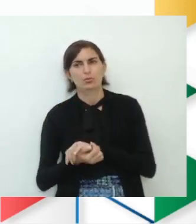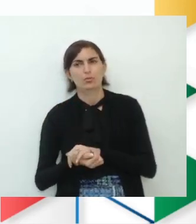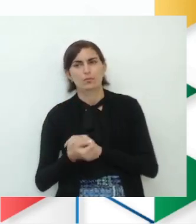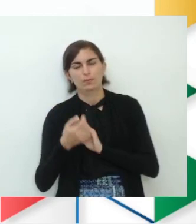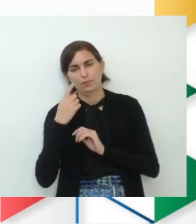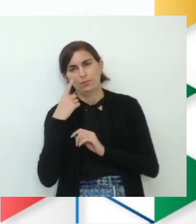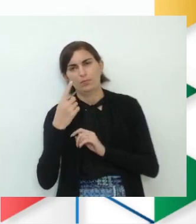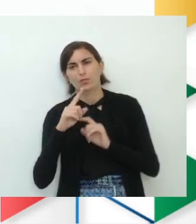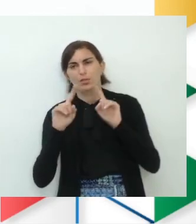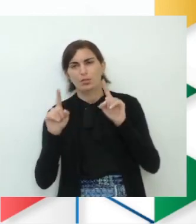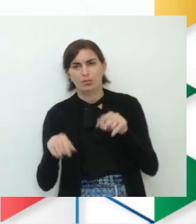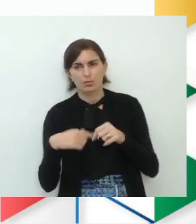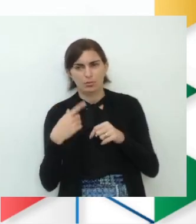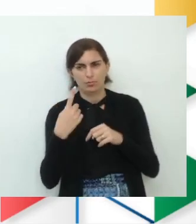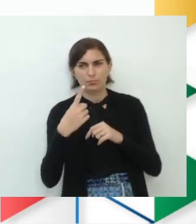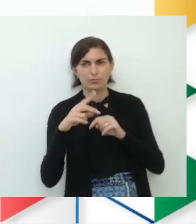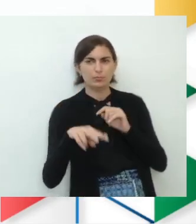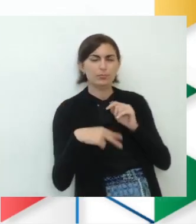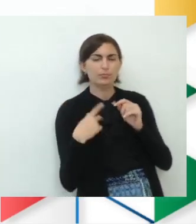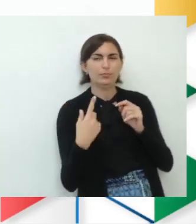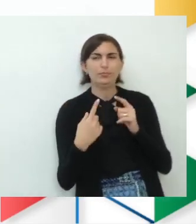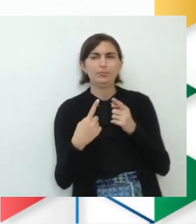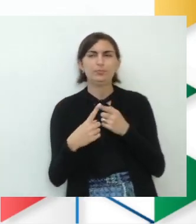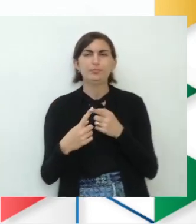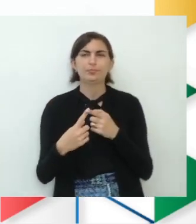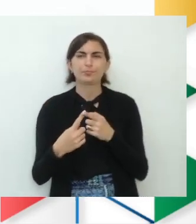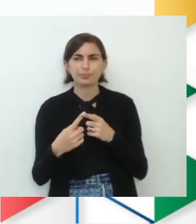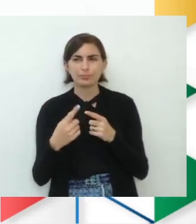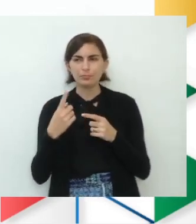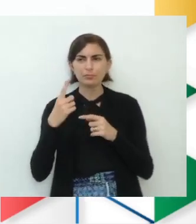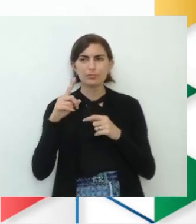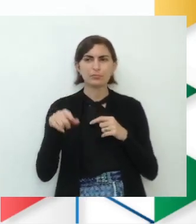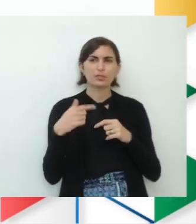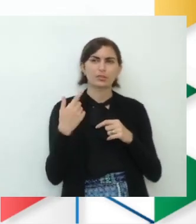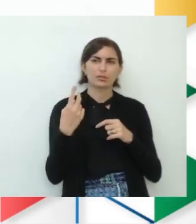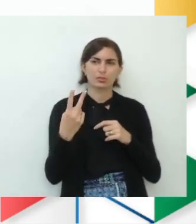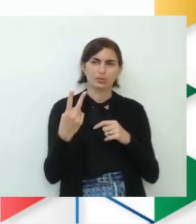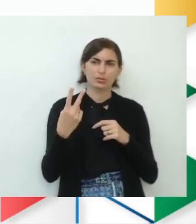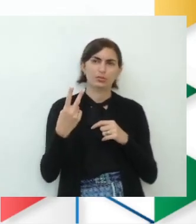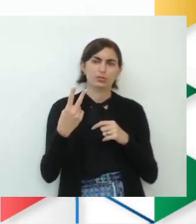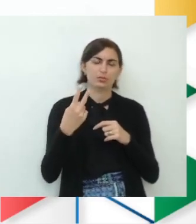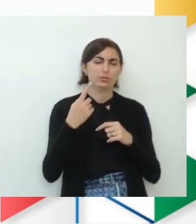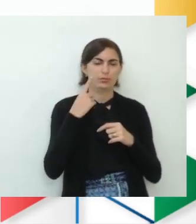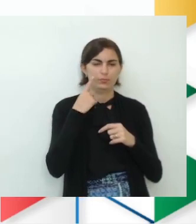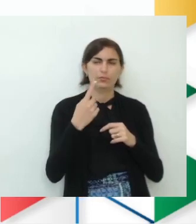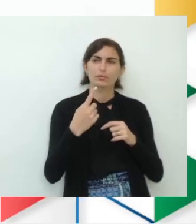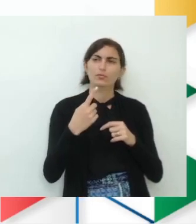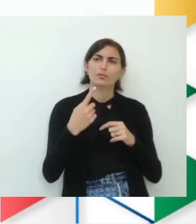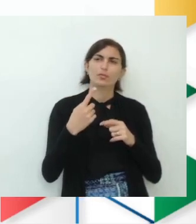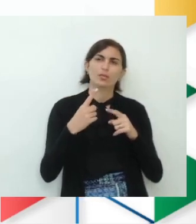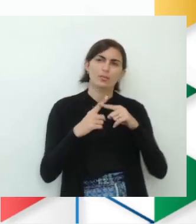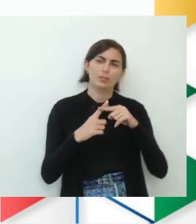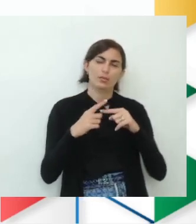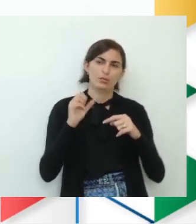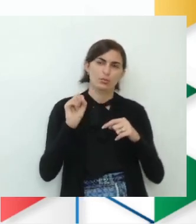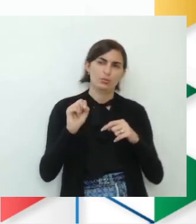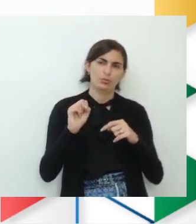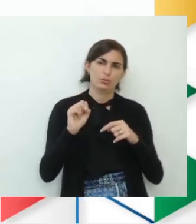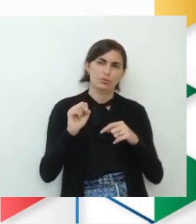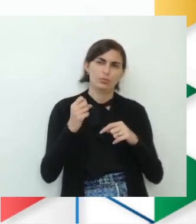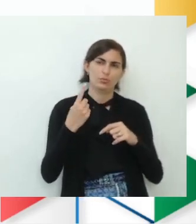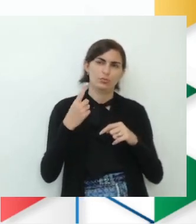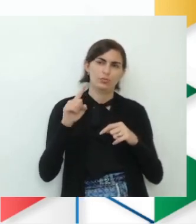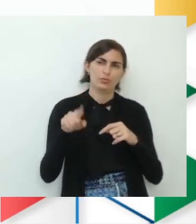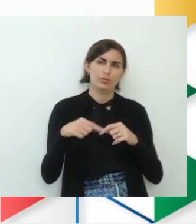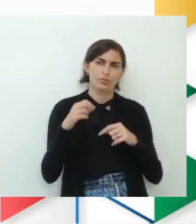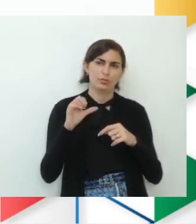Ó, repete tudo, 1,6 menos, entre parênteses, menos 2,8 mais colchetes 1,9